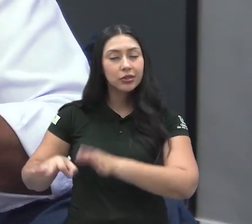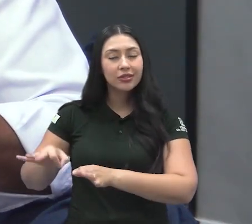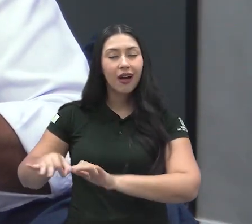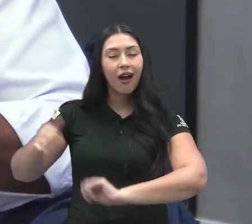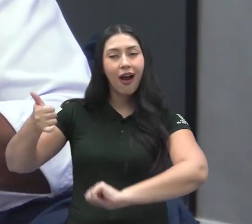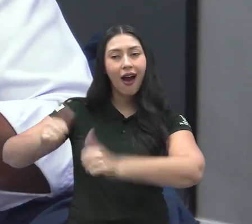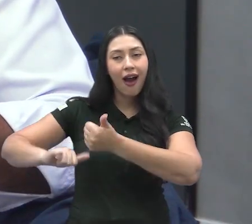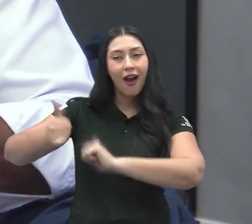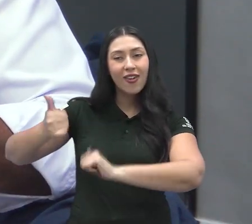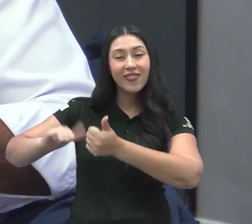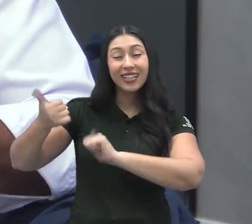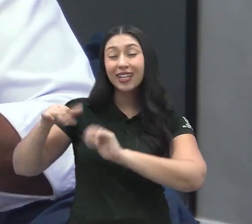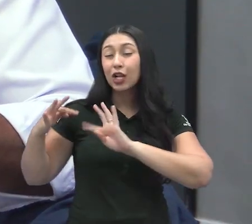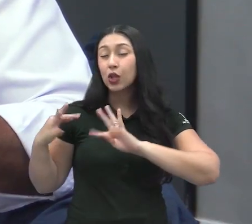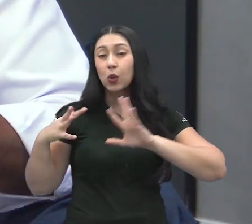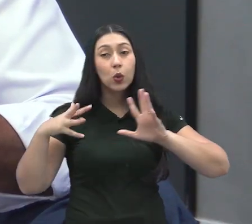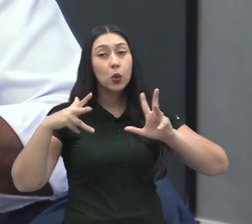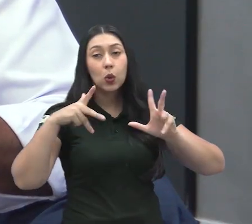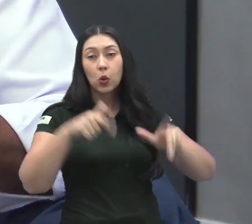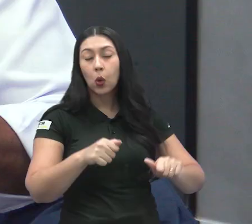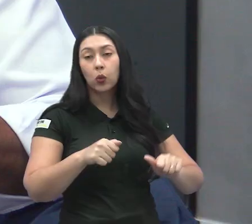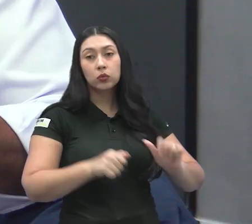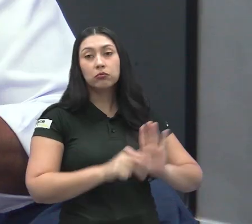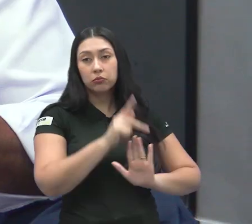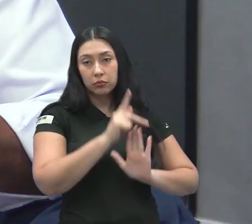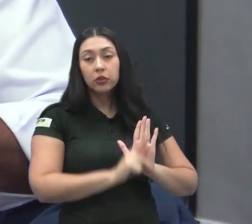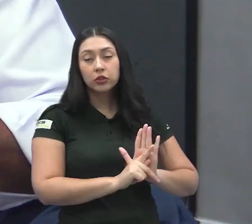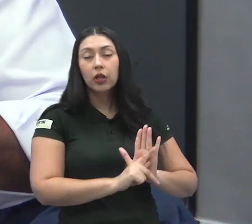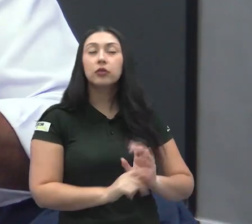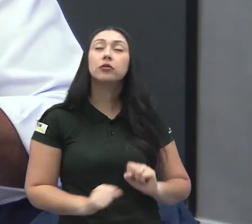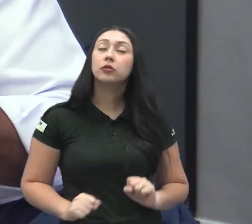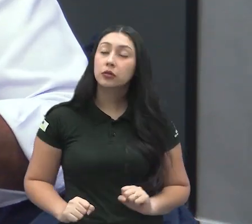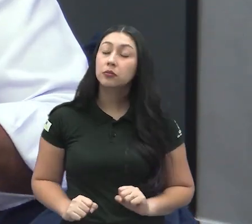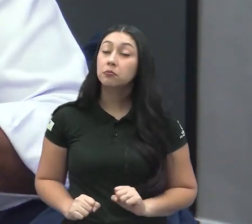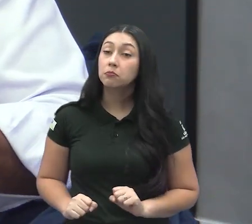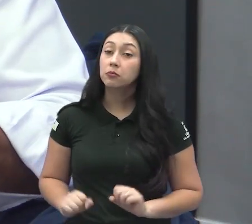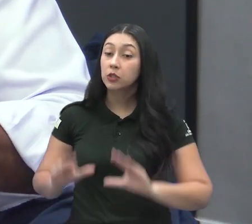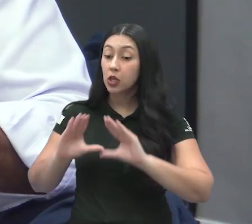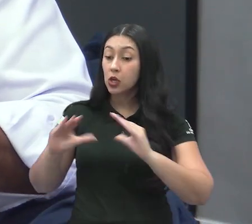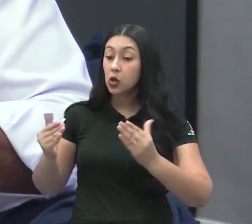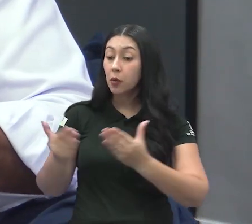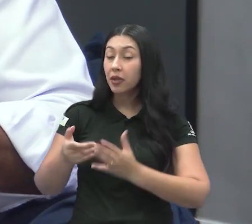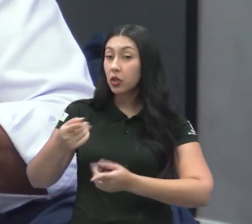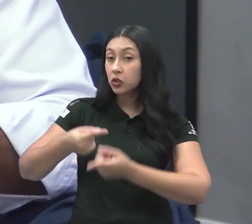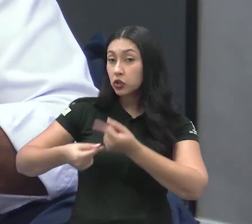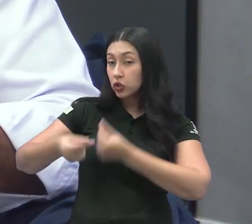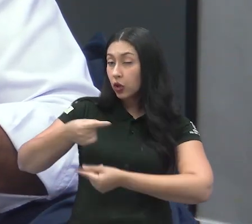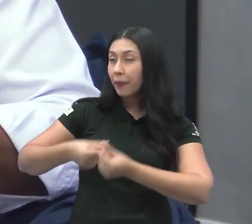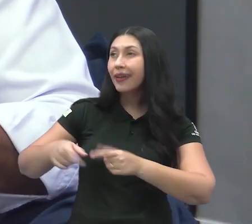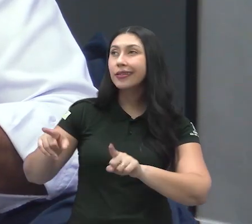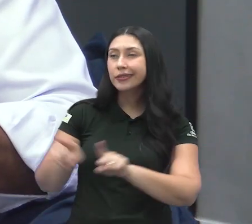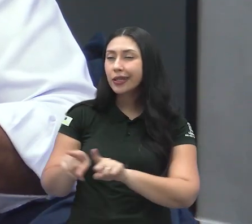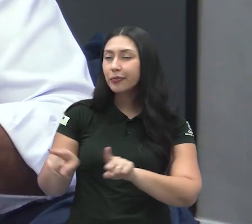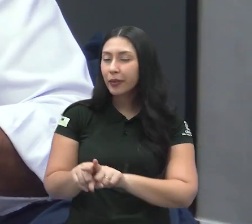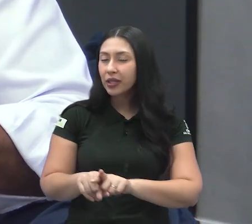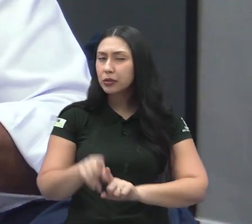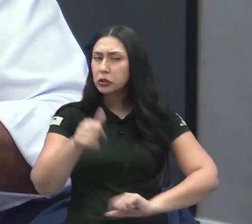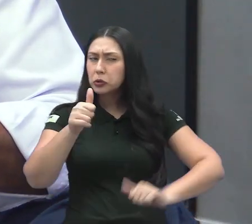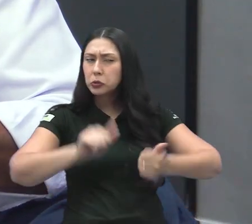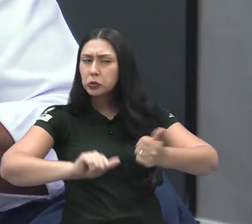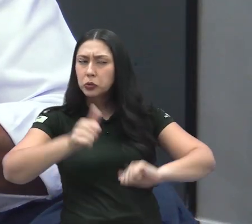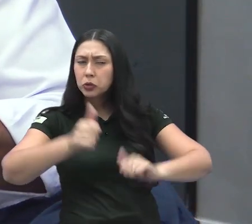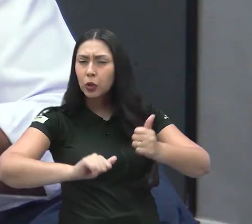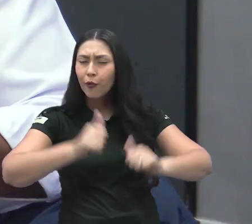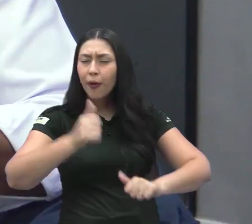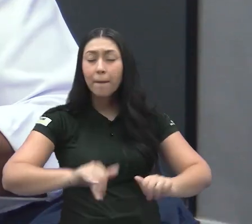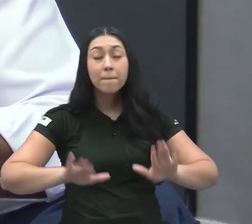que ela opina em todos os projetos, tá certo? A Comissão de Economia também em todos.